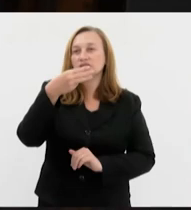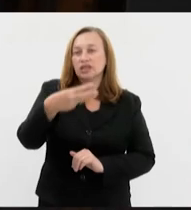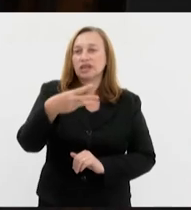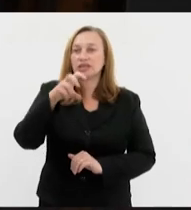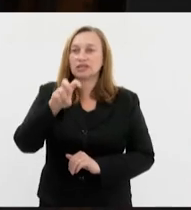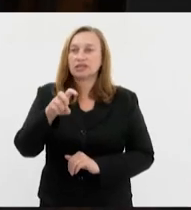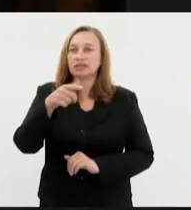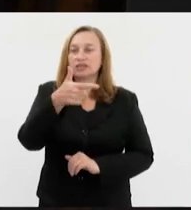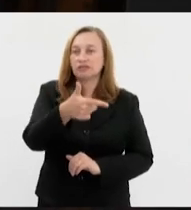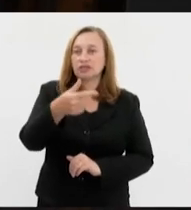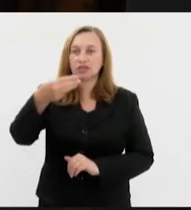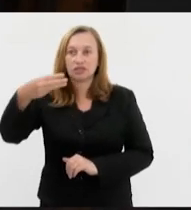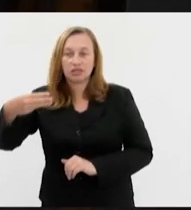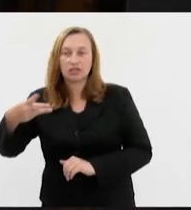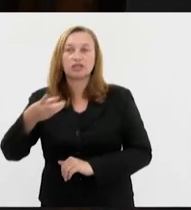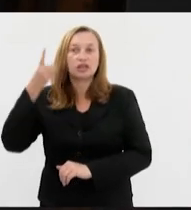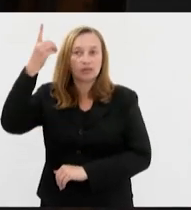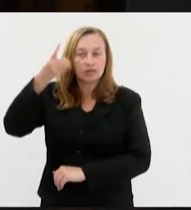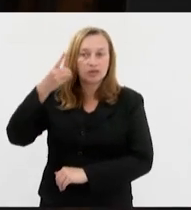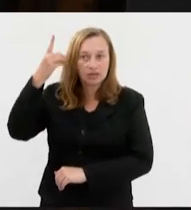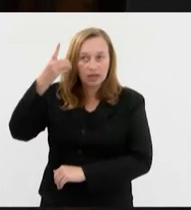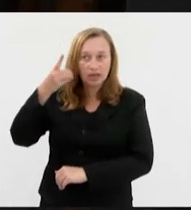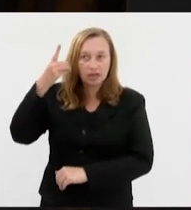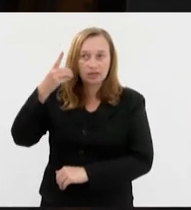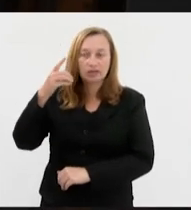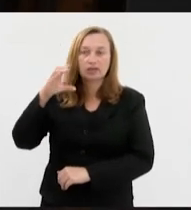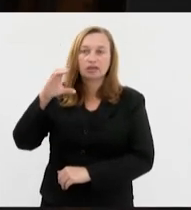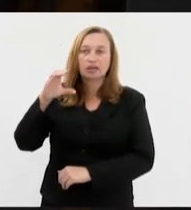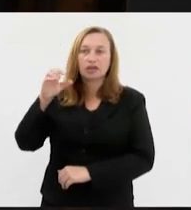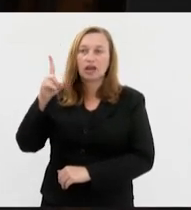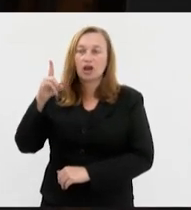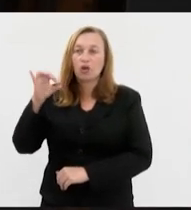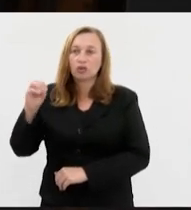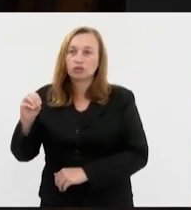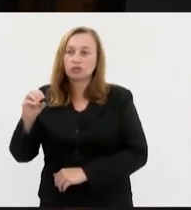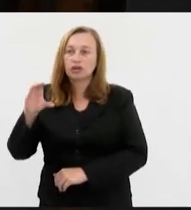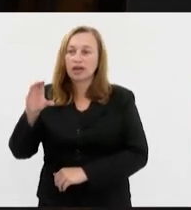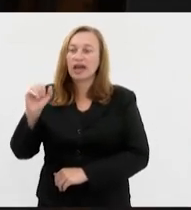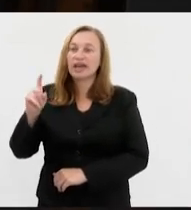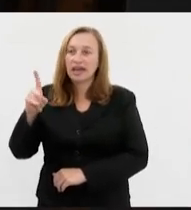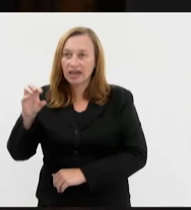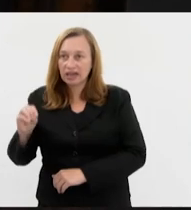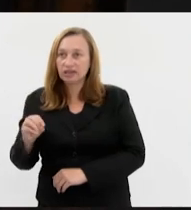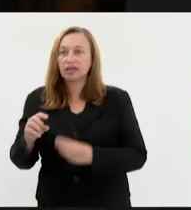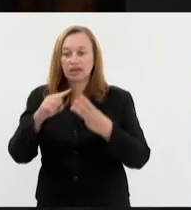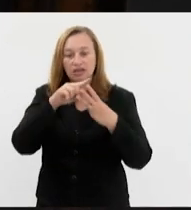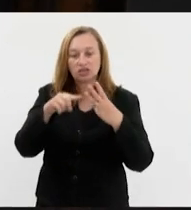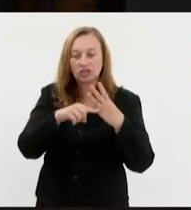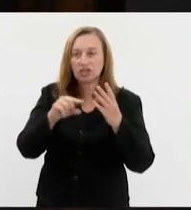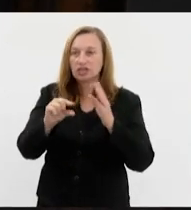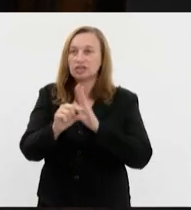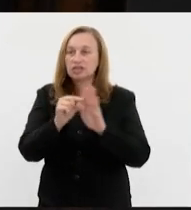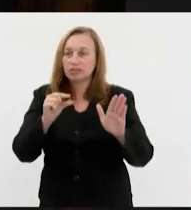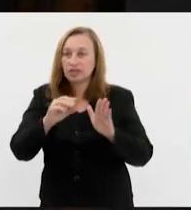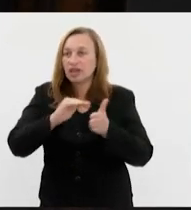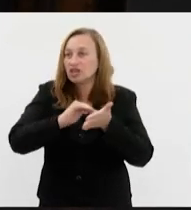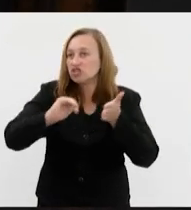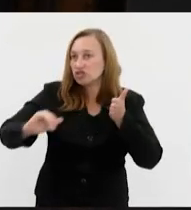de 23, de autoria do deputado Cláudio Caiado, porque as 3 emendas foram retiradas, sendo